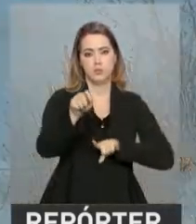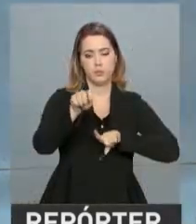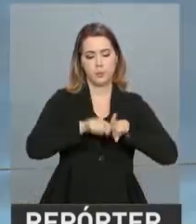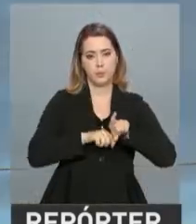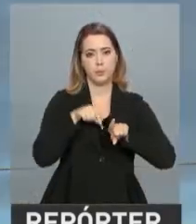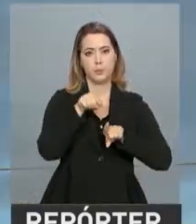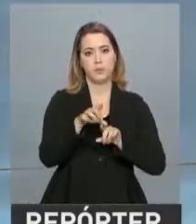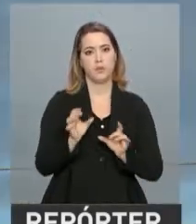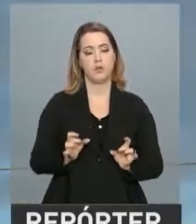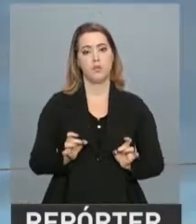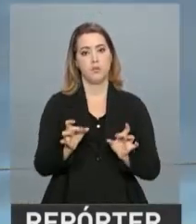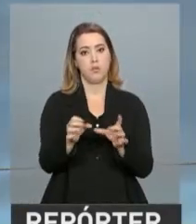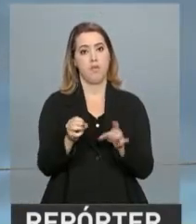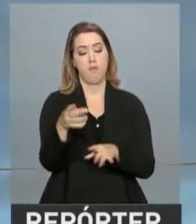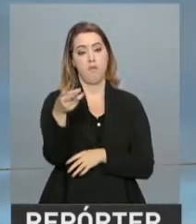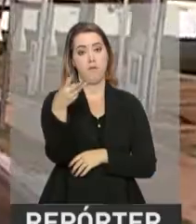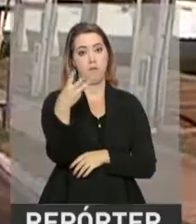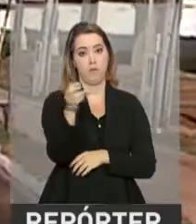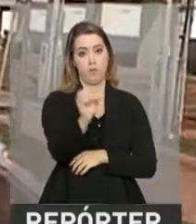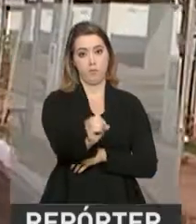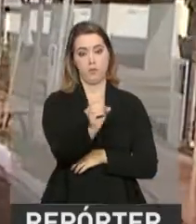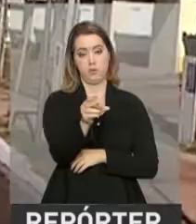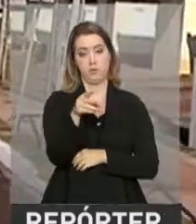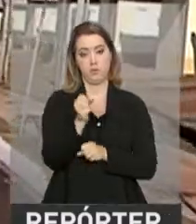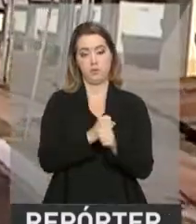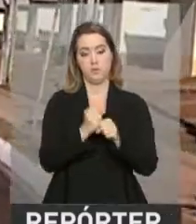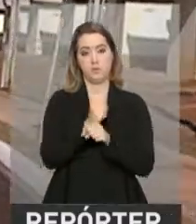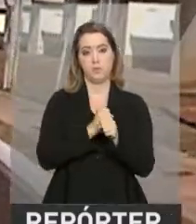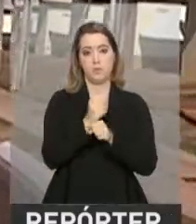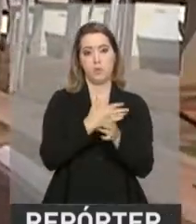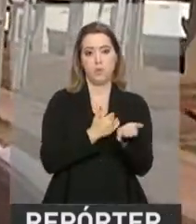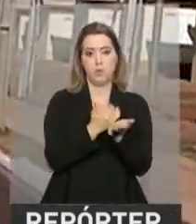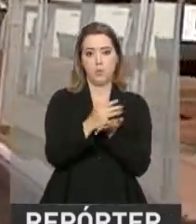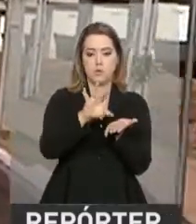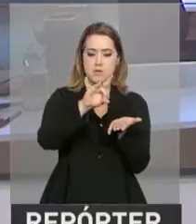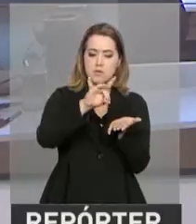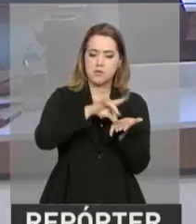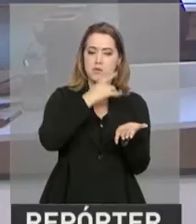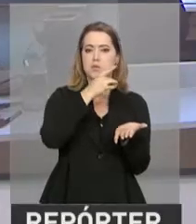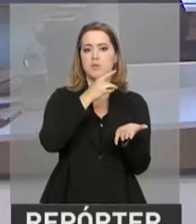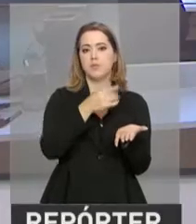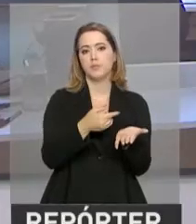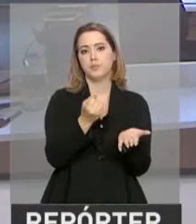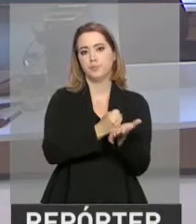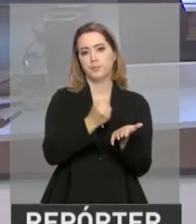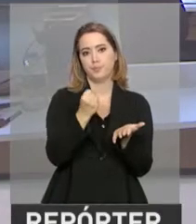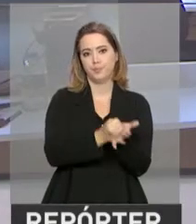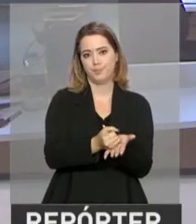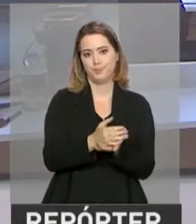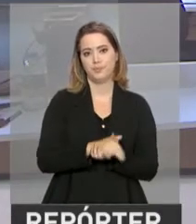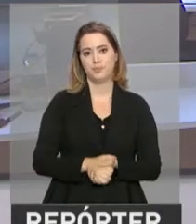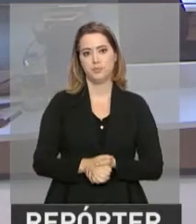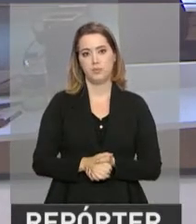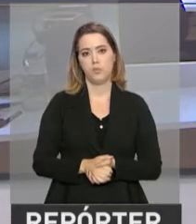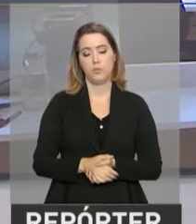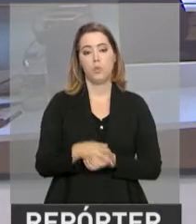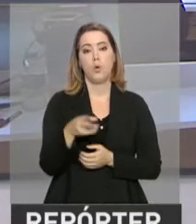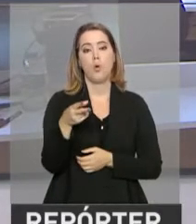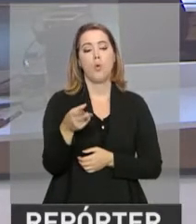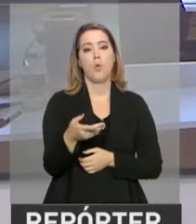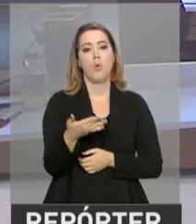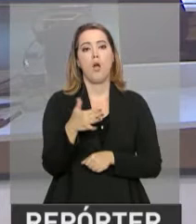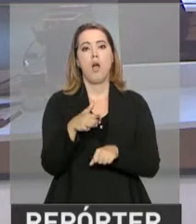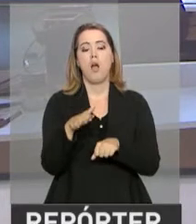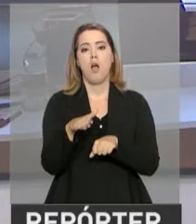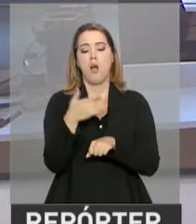concessões de 30 anos valem a partir da assinatura dos contratos ea bandeira tarifária de energia